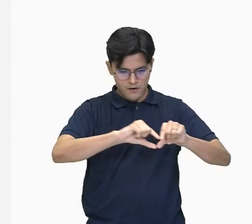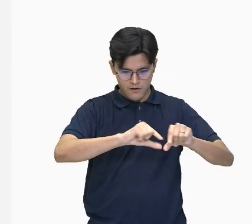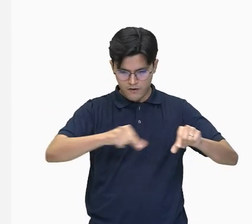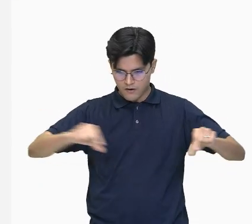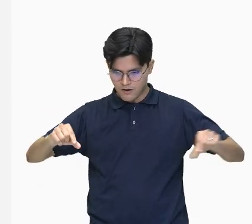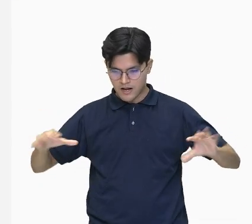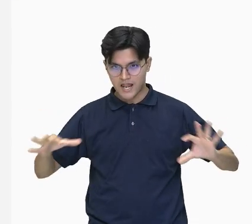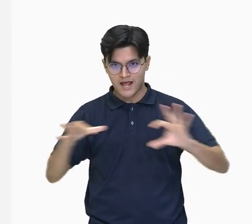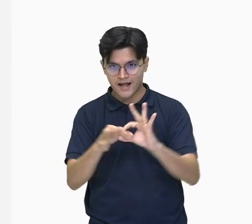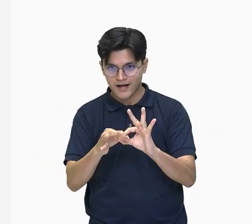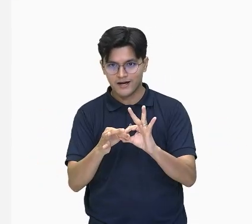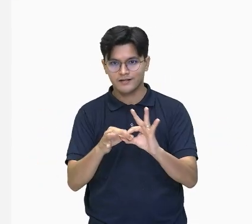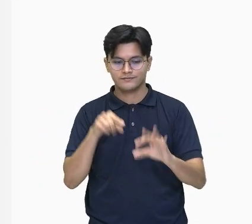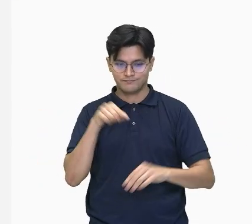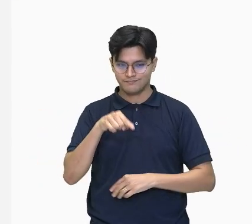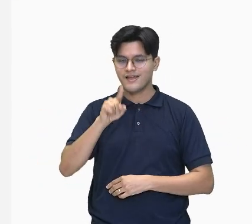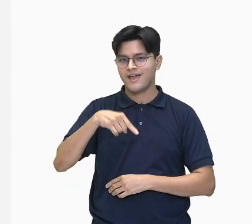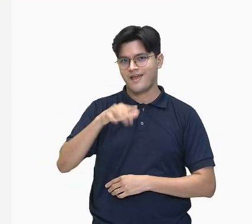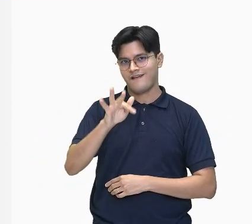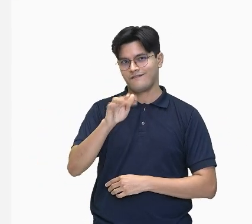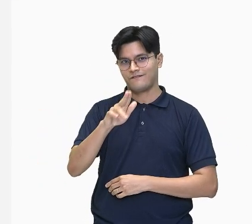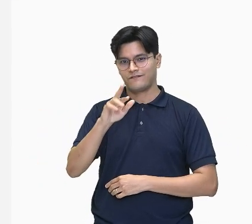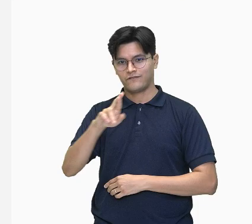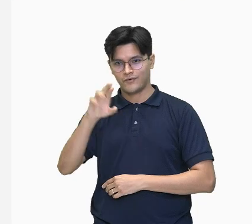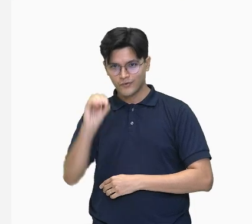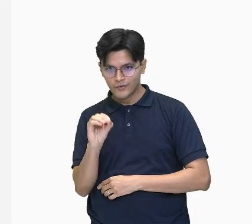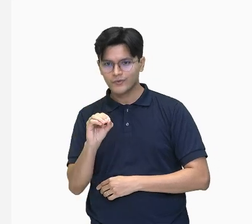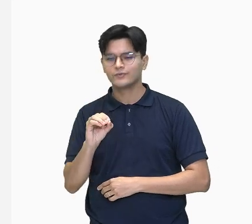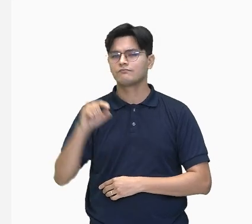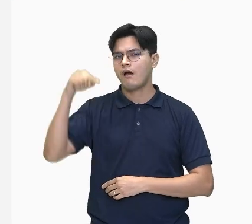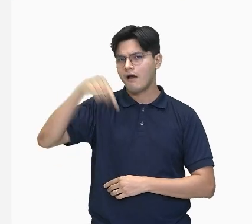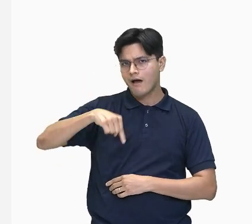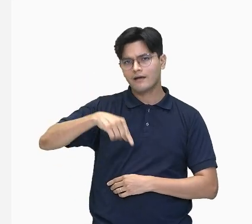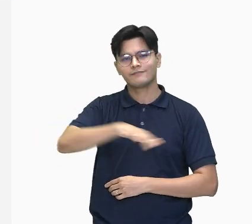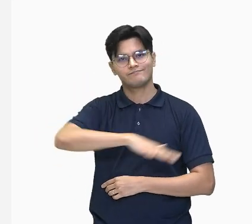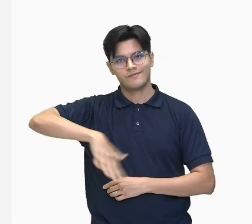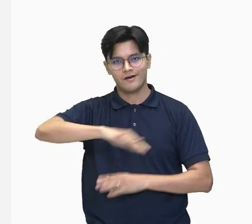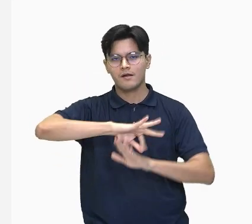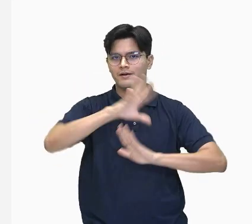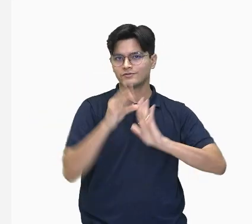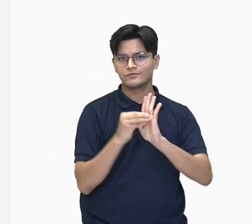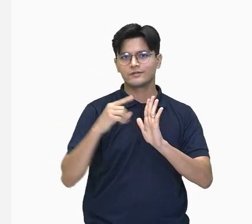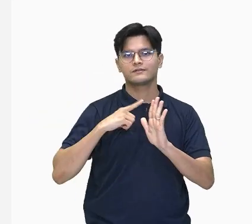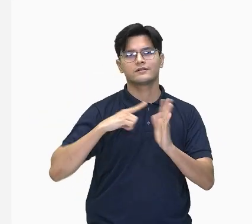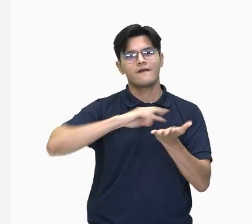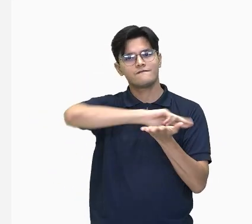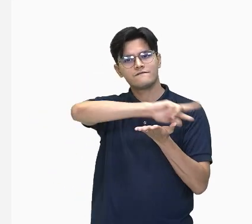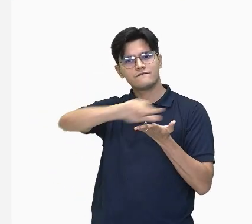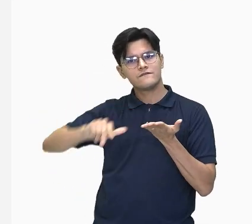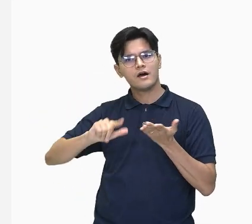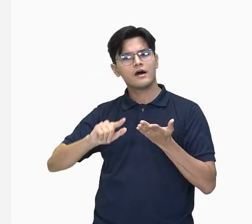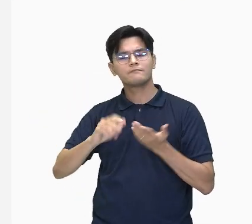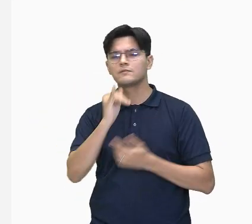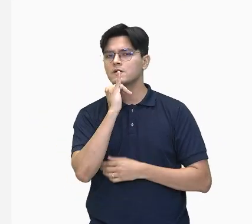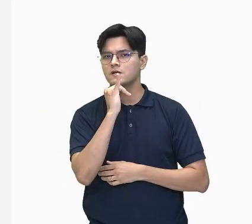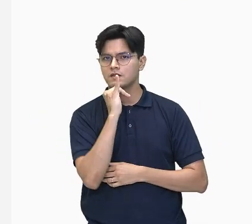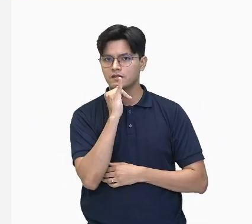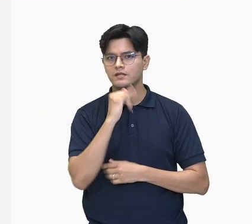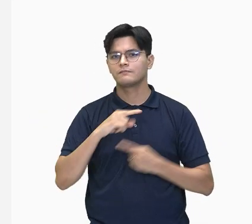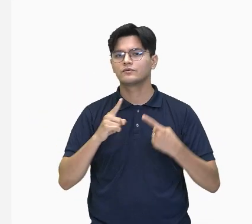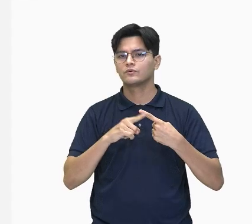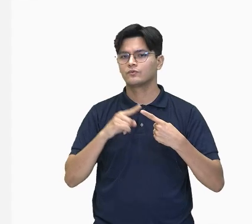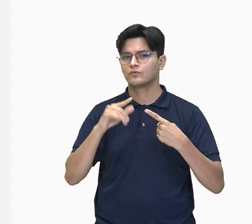nós temos inúmeros furos na nossa região amazônica, mas nós podemos citar como exemplo o furo